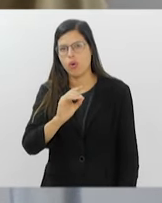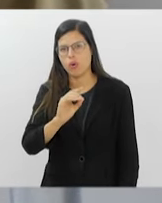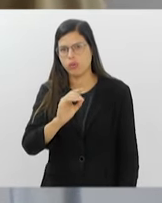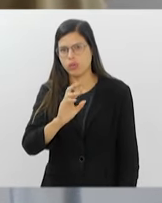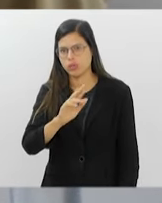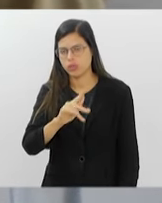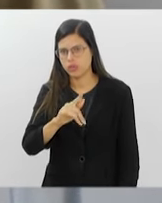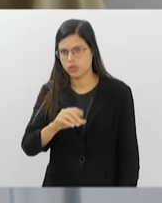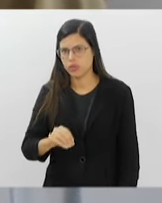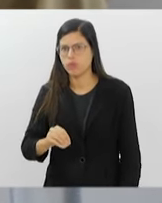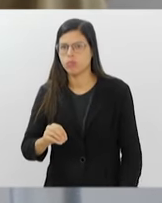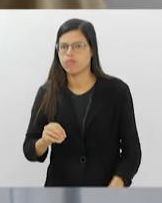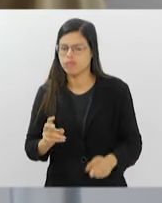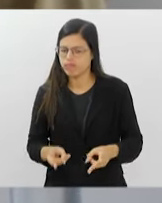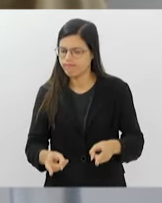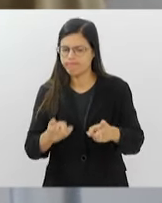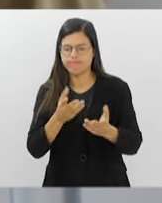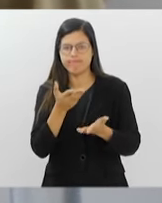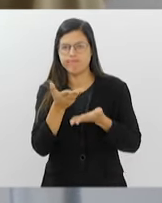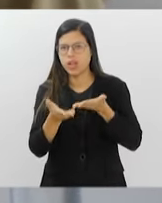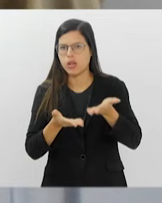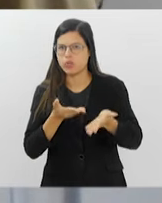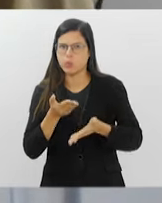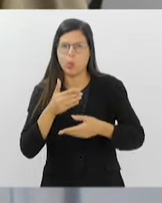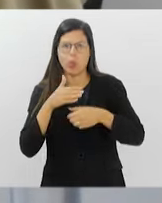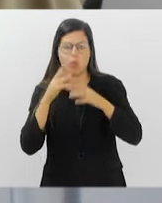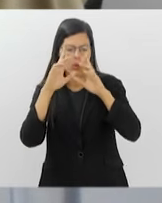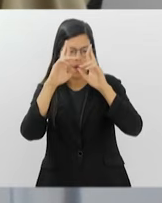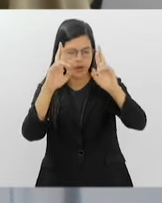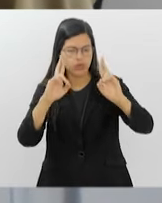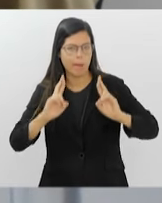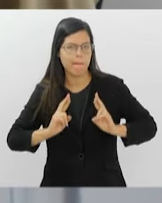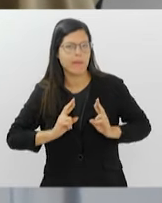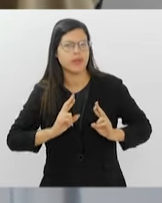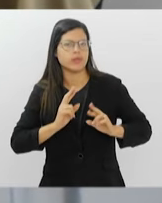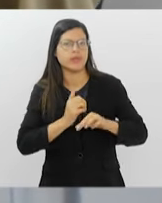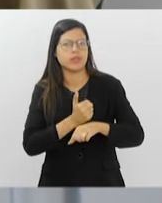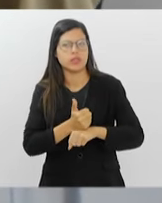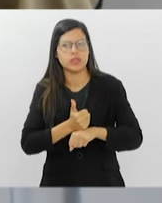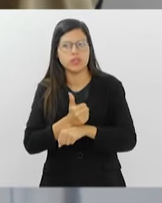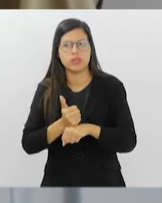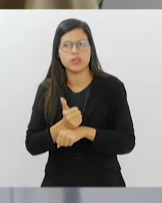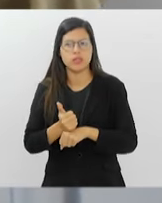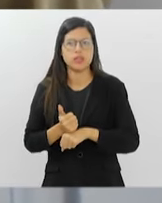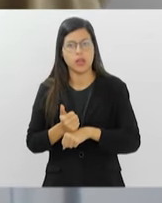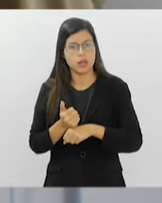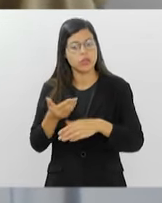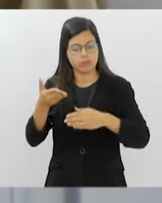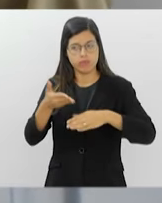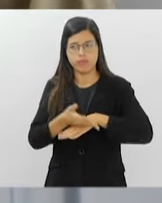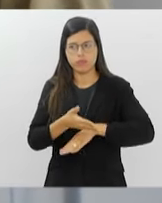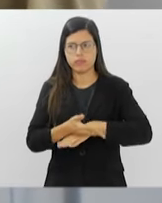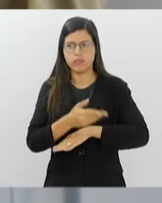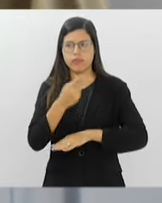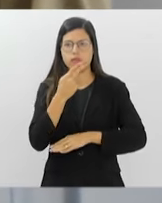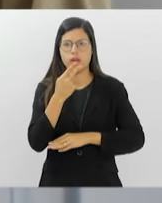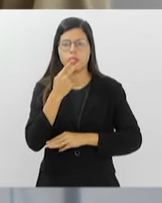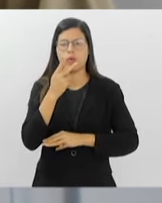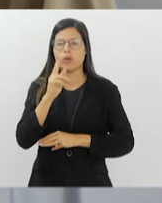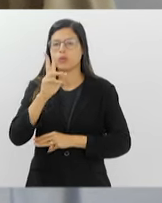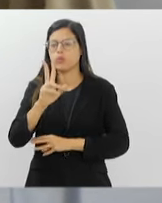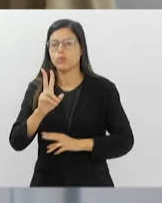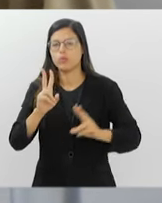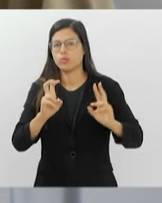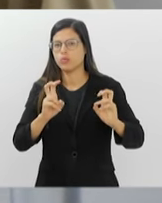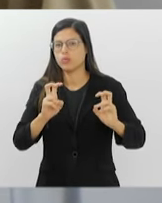dignidade muito respeito então eu fiz questão de estar presente para falar um pouquinho aqui sobre a